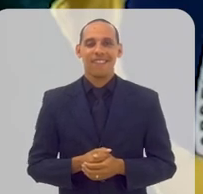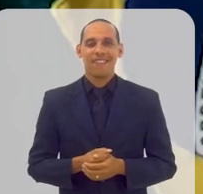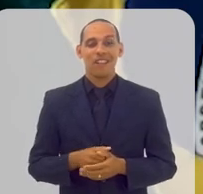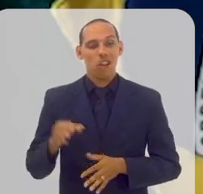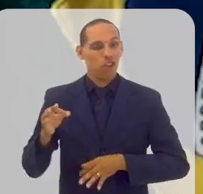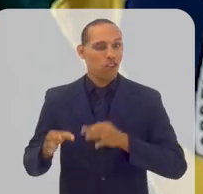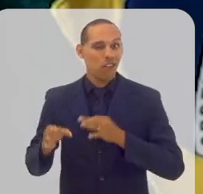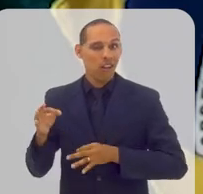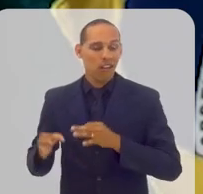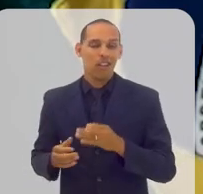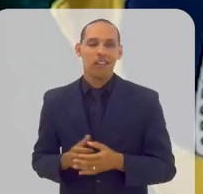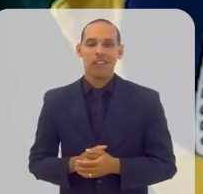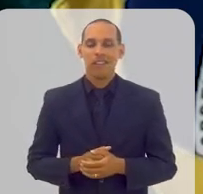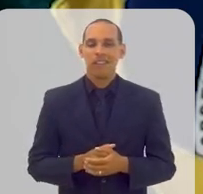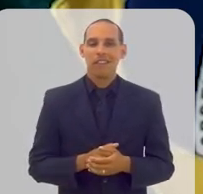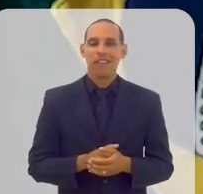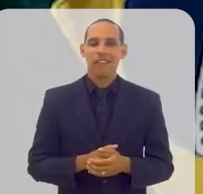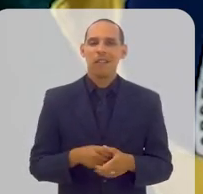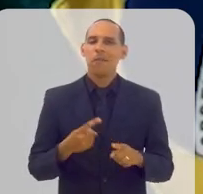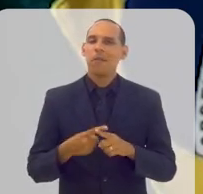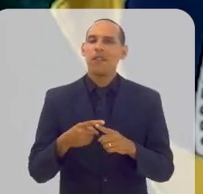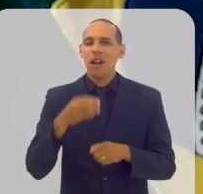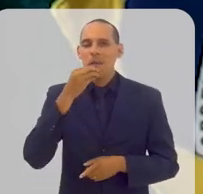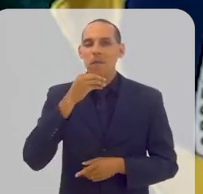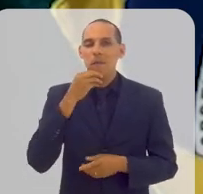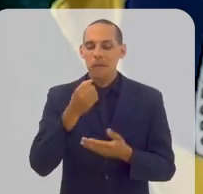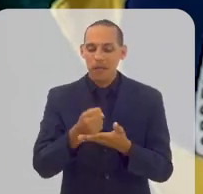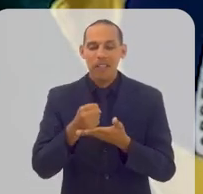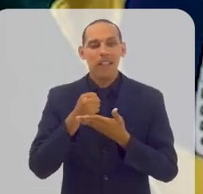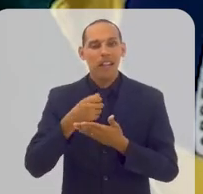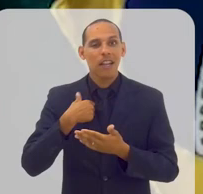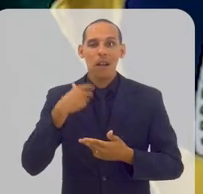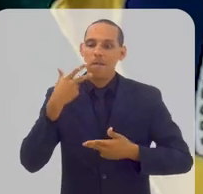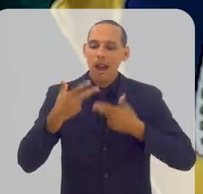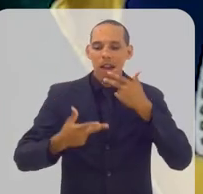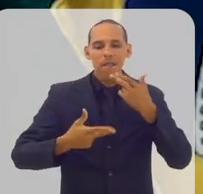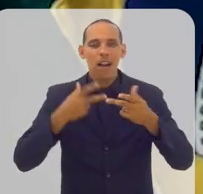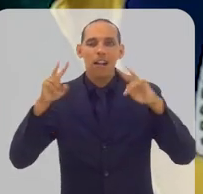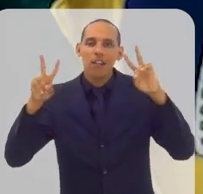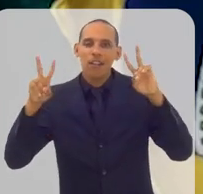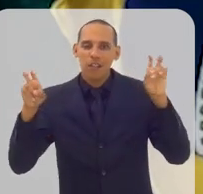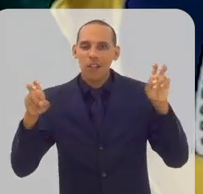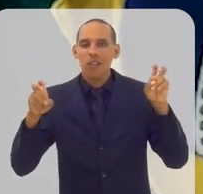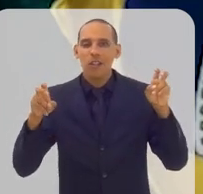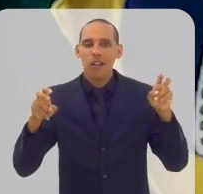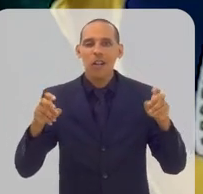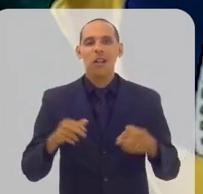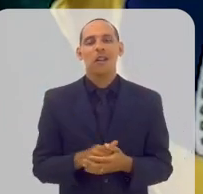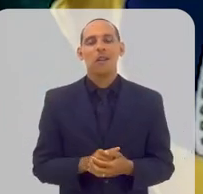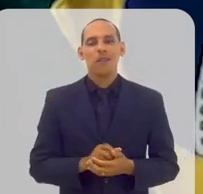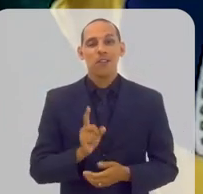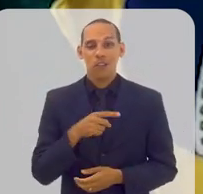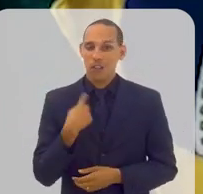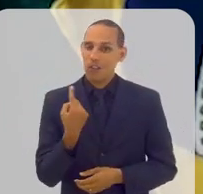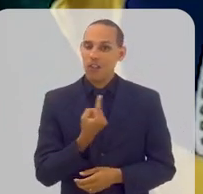ao fórum, né, para me dar essa oportunidade de falar sobre a DESG do Rio de Janeiro.